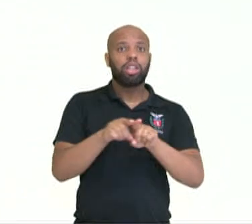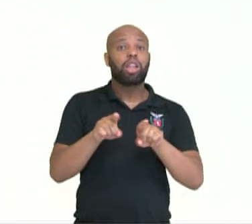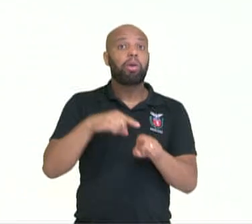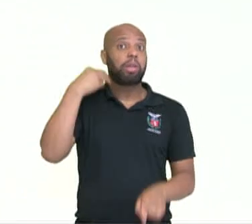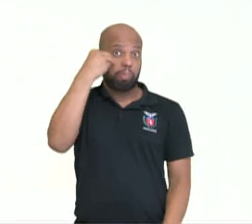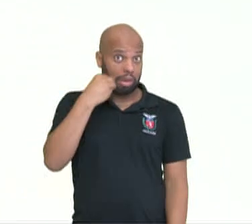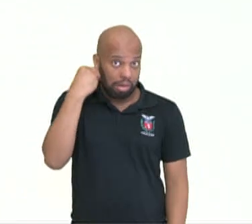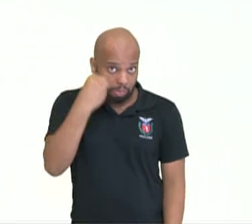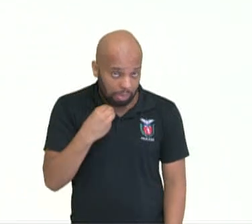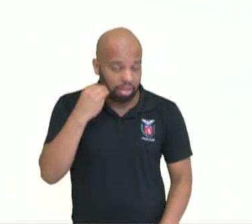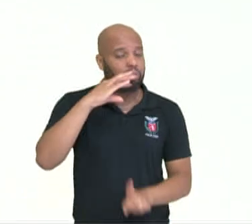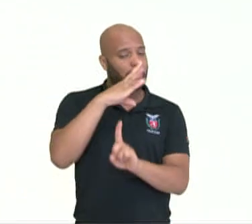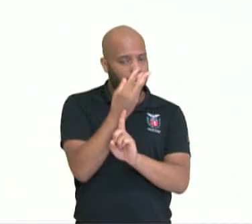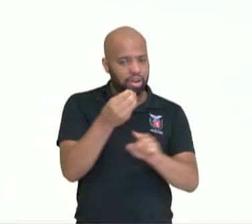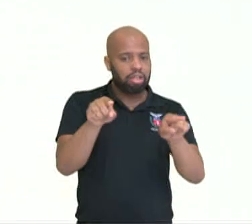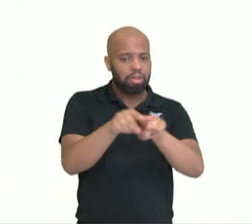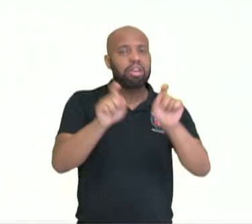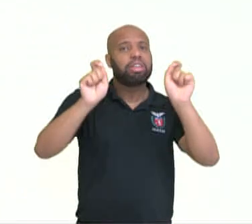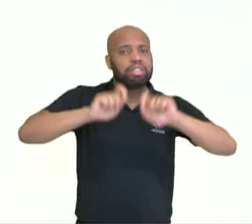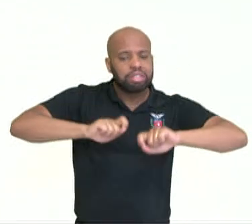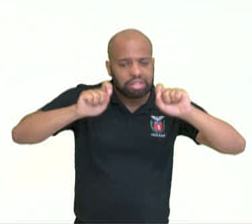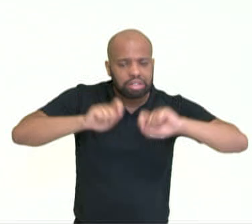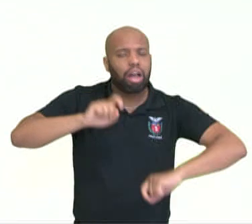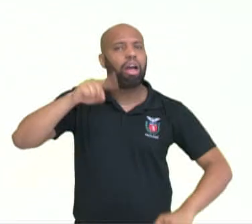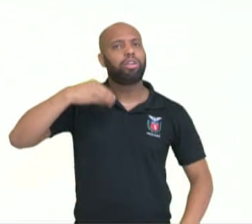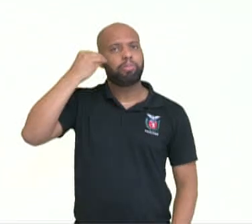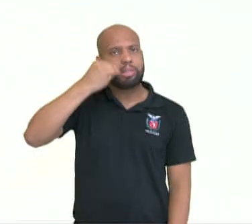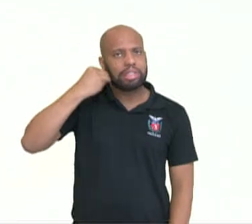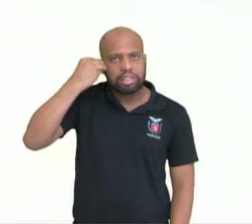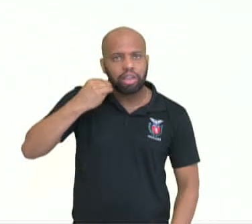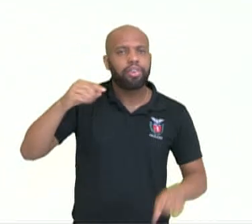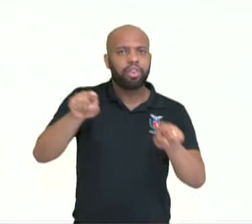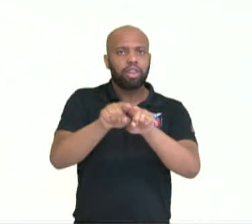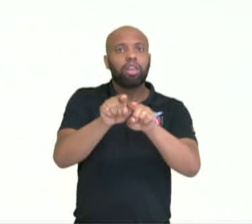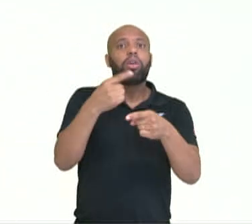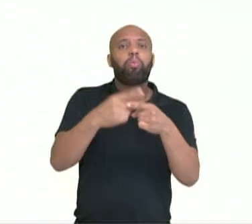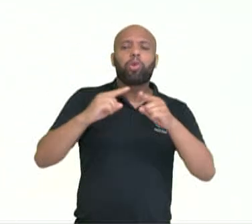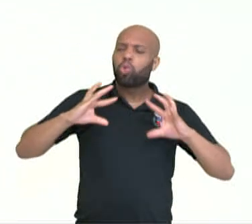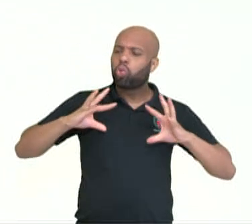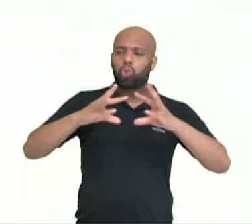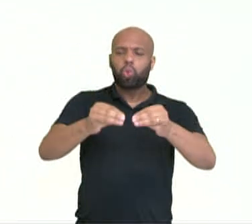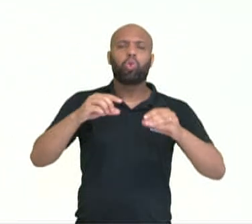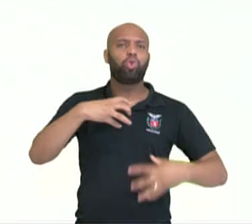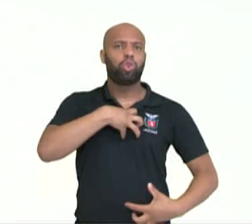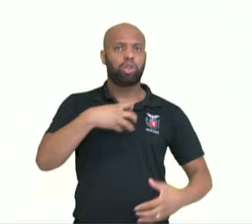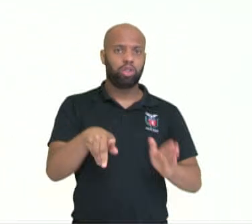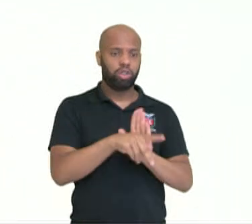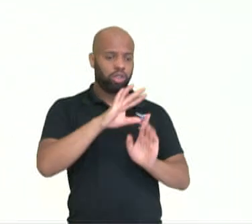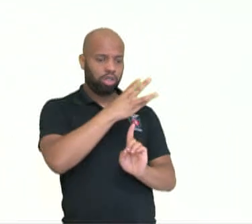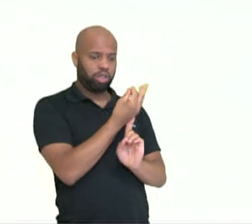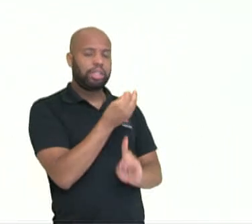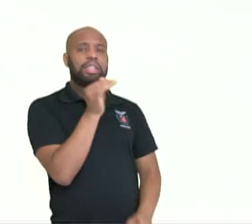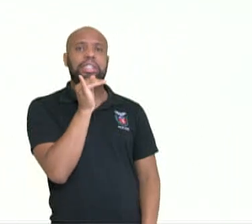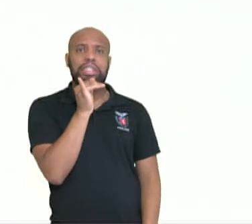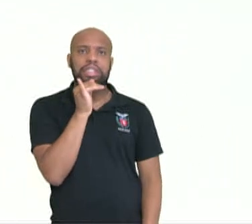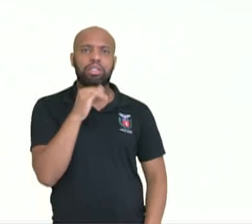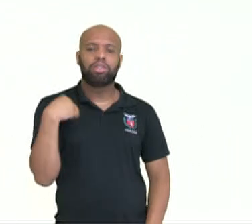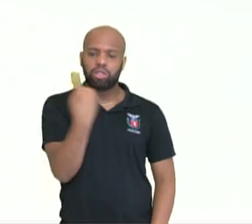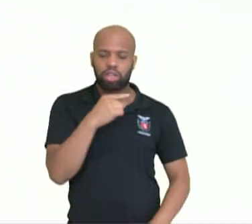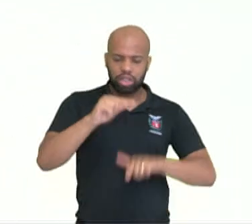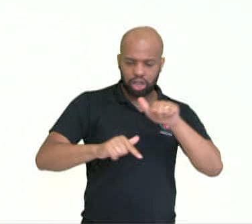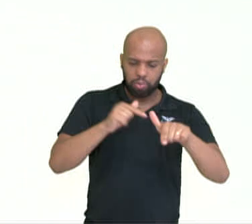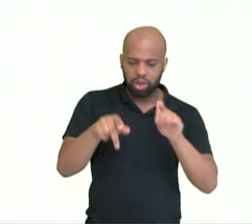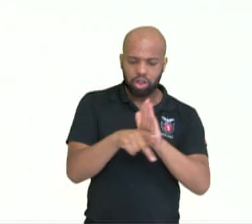Experimento, arte como experimento, também é uma da função da arte, porque todas as formas de arte, principalmente que a gente trabalha no